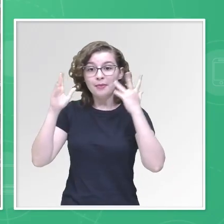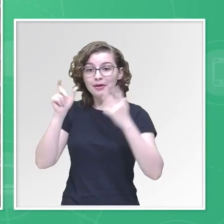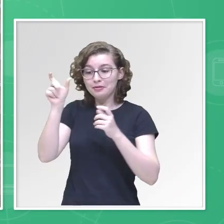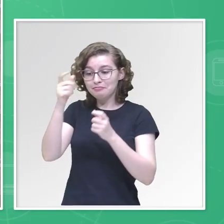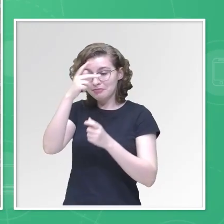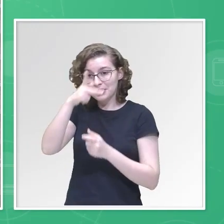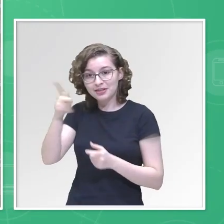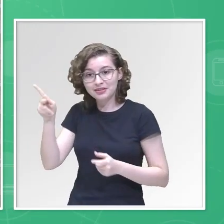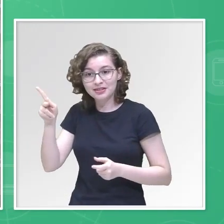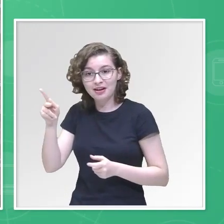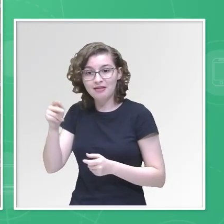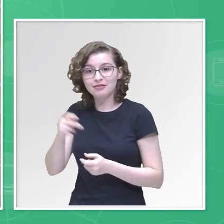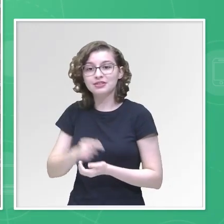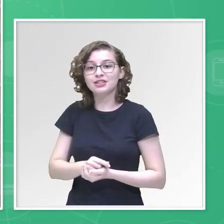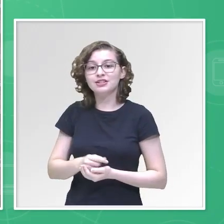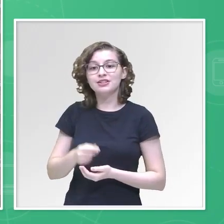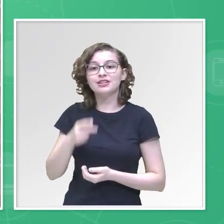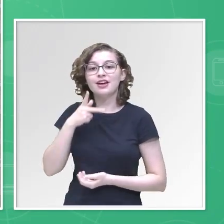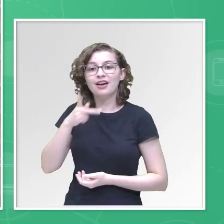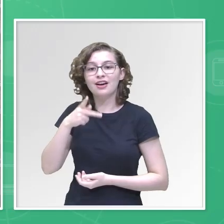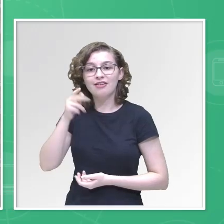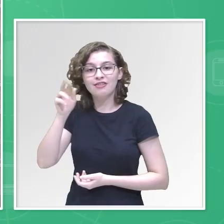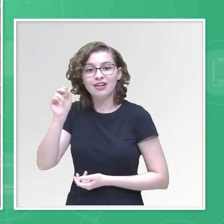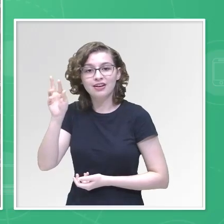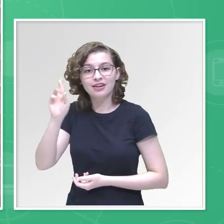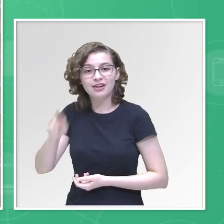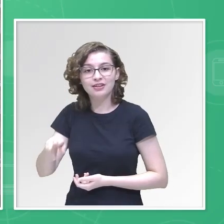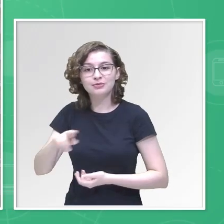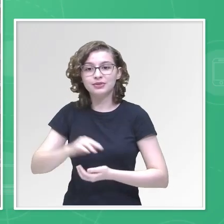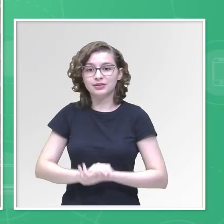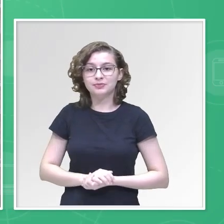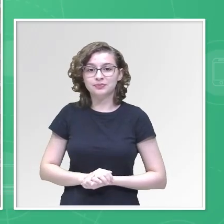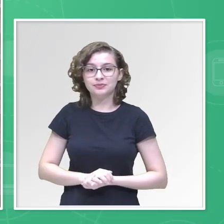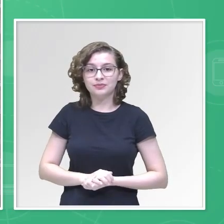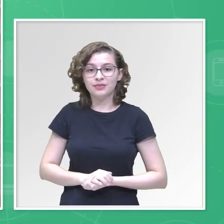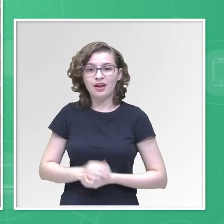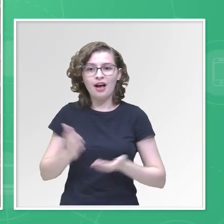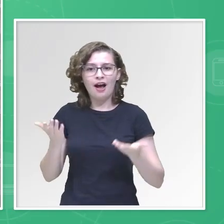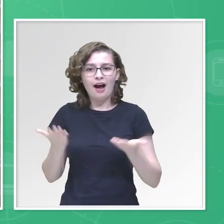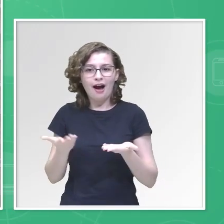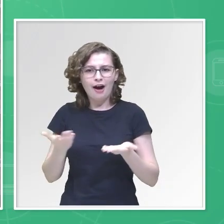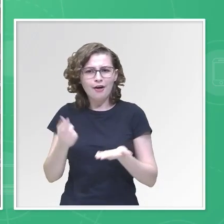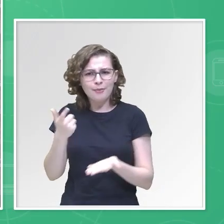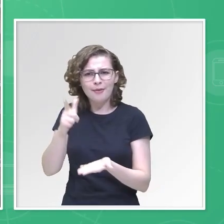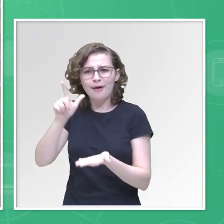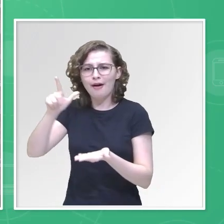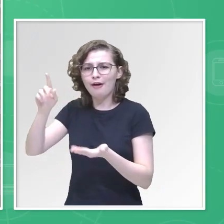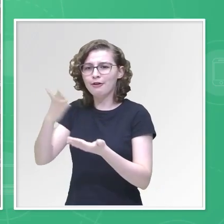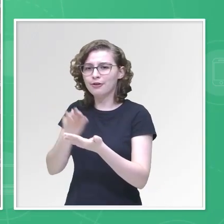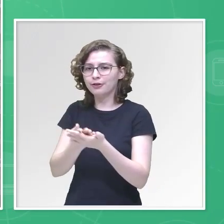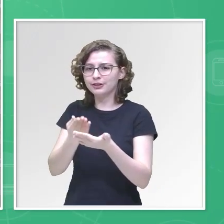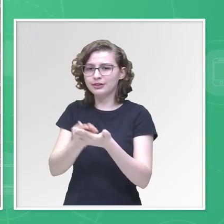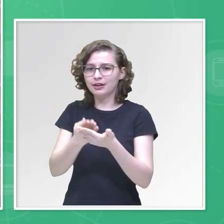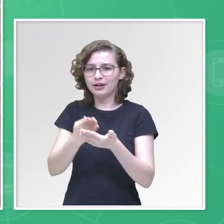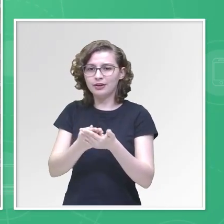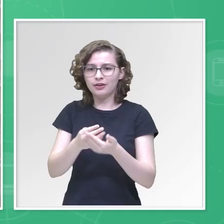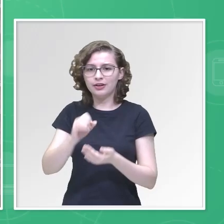e agora é isso e agora nós vamos para a nossa próxima aula nós vamos para EJA